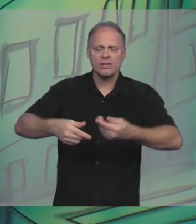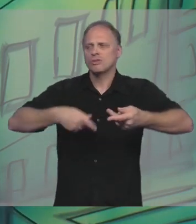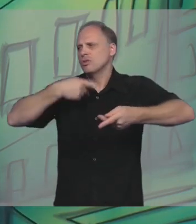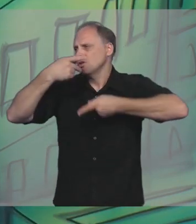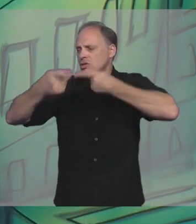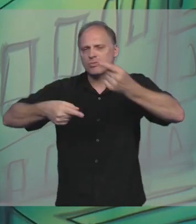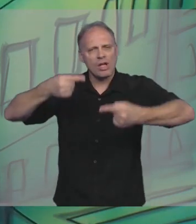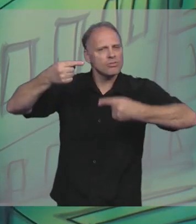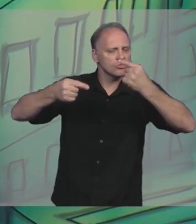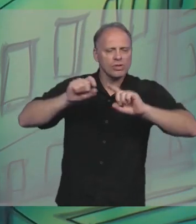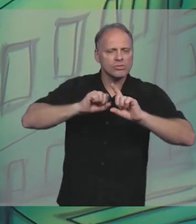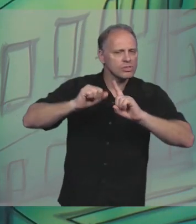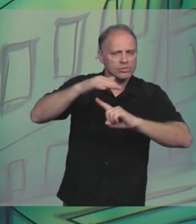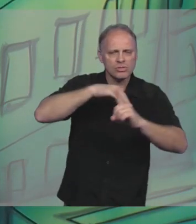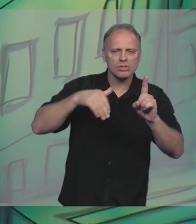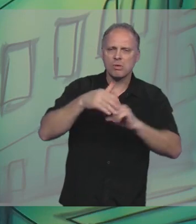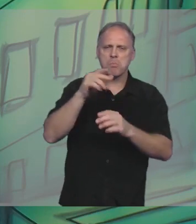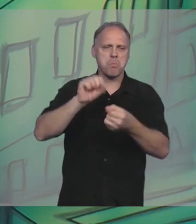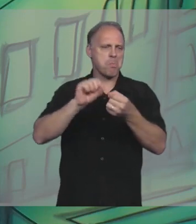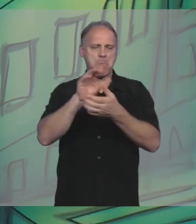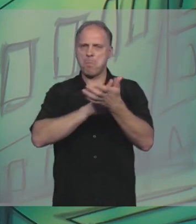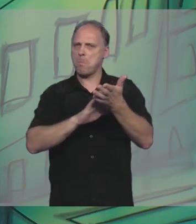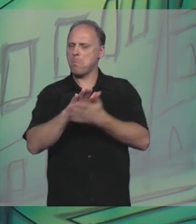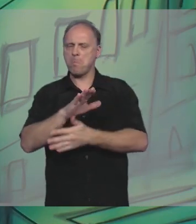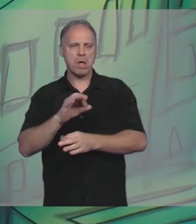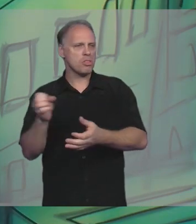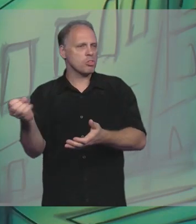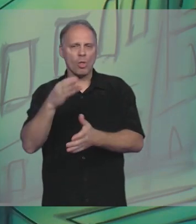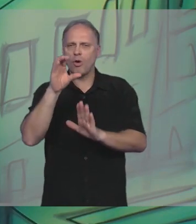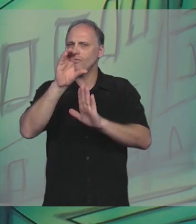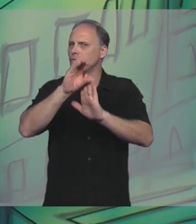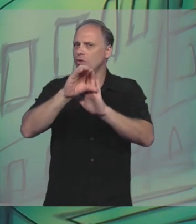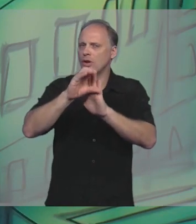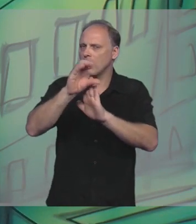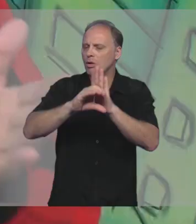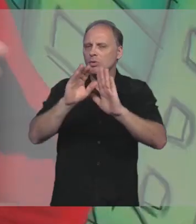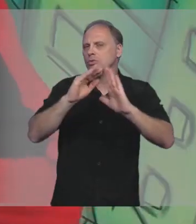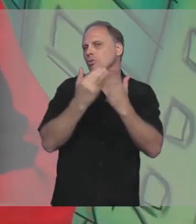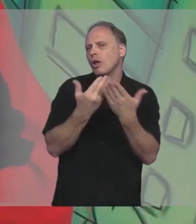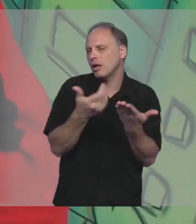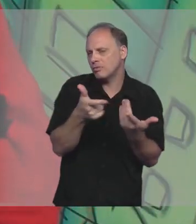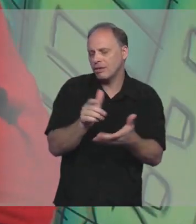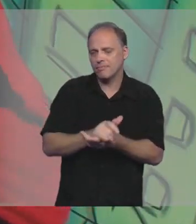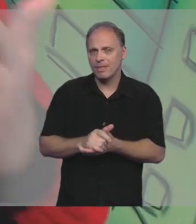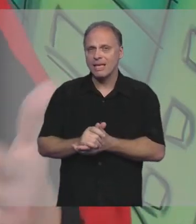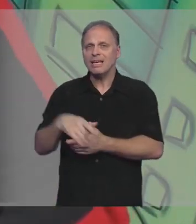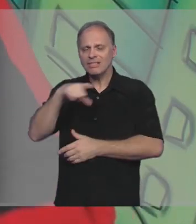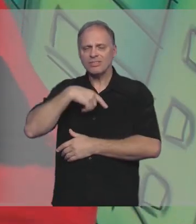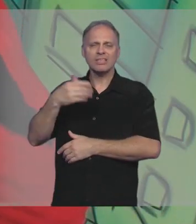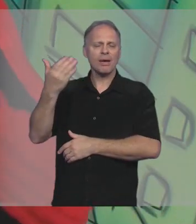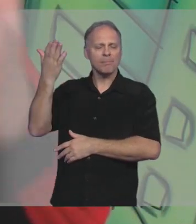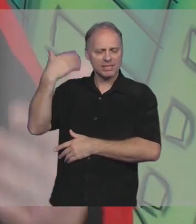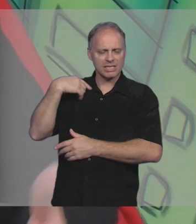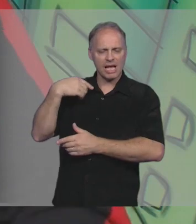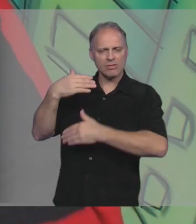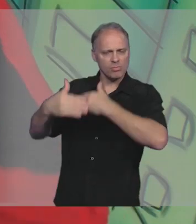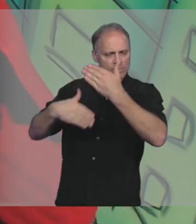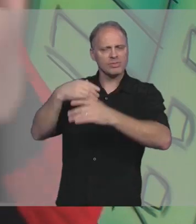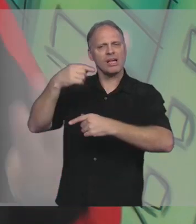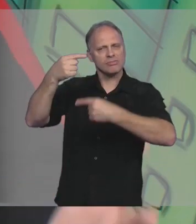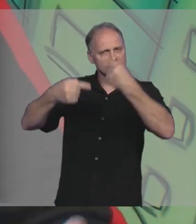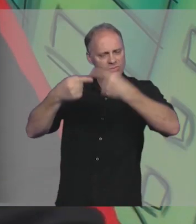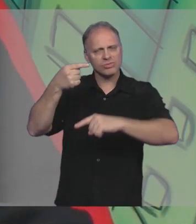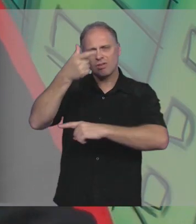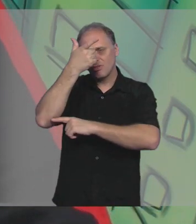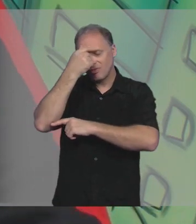negociações da sociedade a respeito dessa nova base curricular. Havia um processo de discussão na sociedade, nas